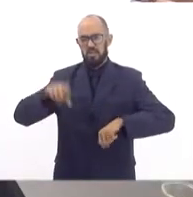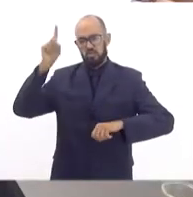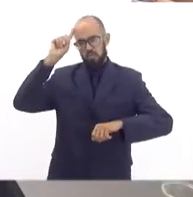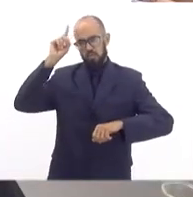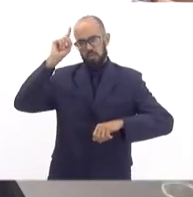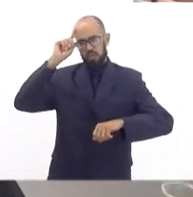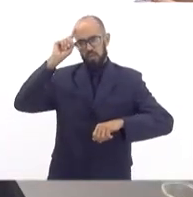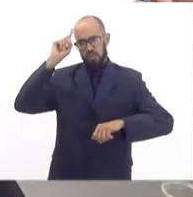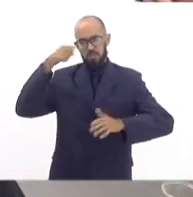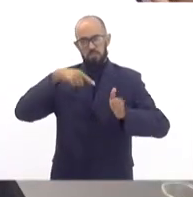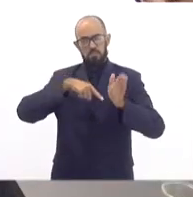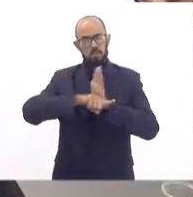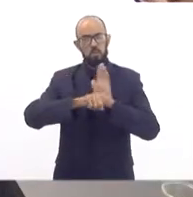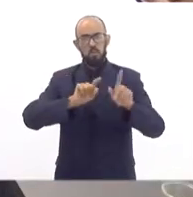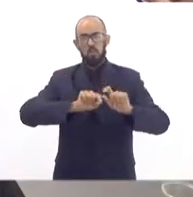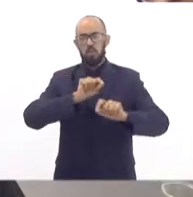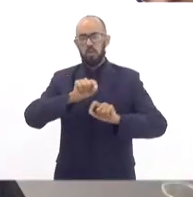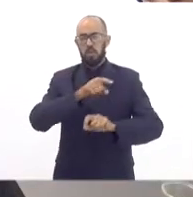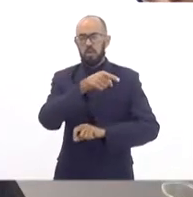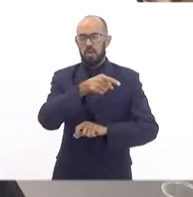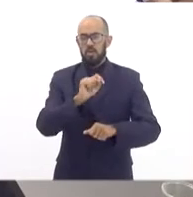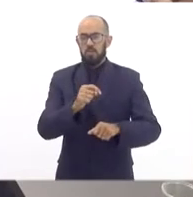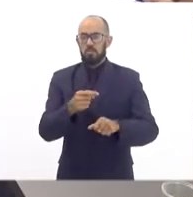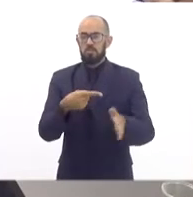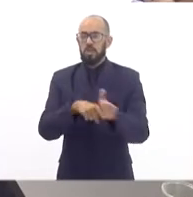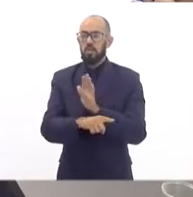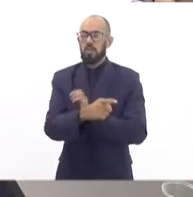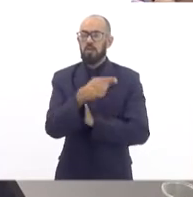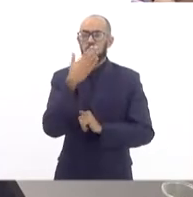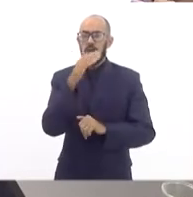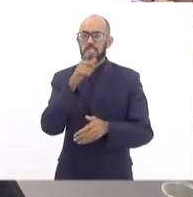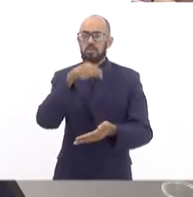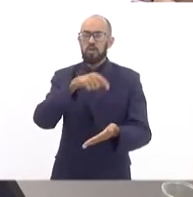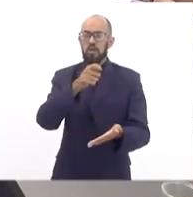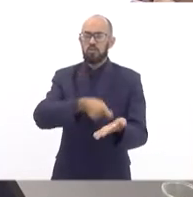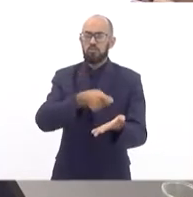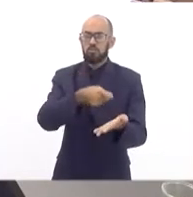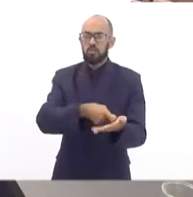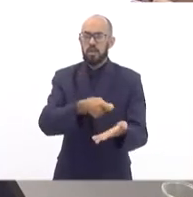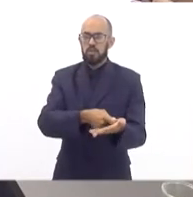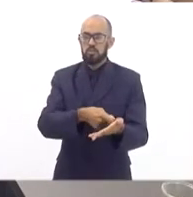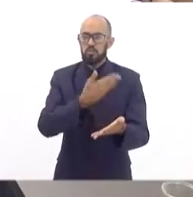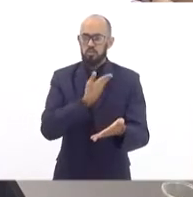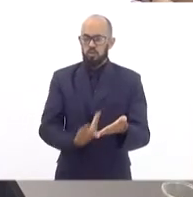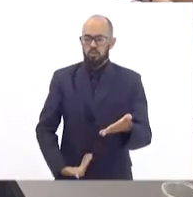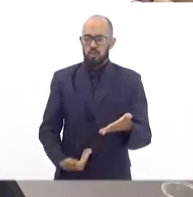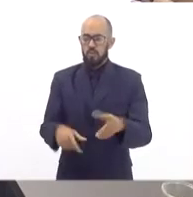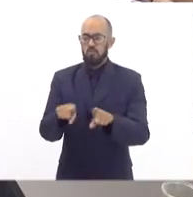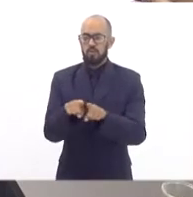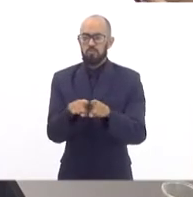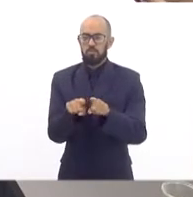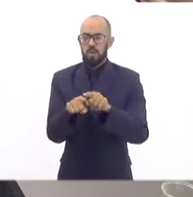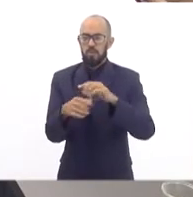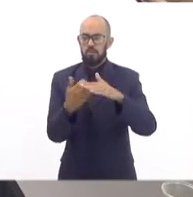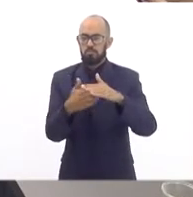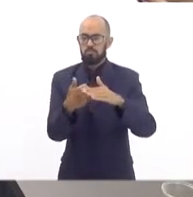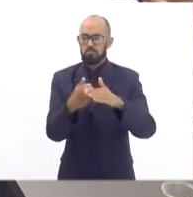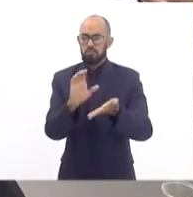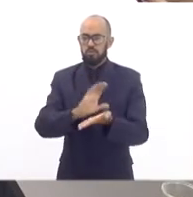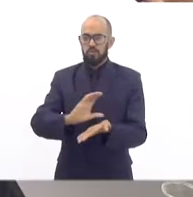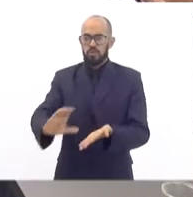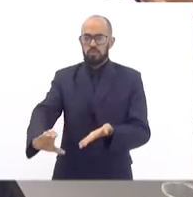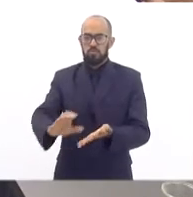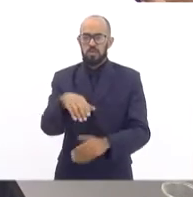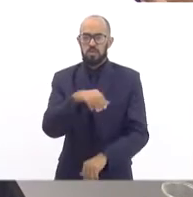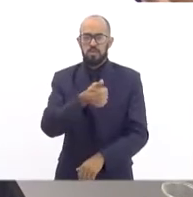Lucinha, procura se informar lá quais foram as obrigações do governo e da concessionária e investimento nos 10 anos que nós não